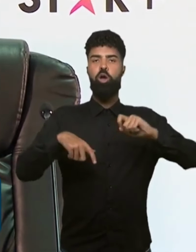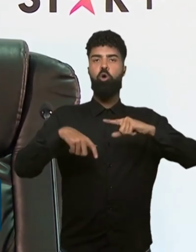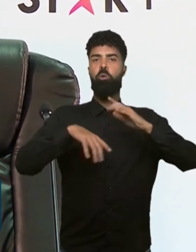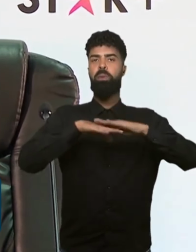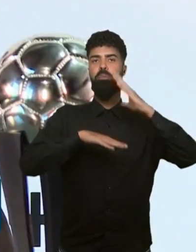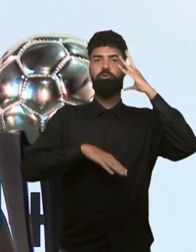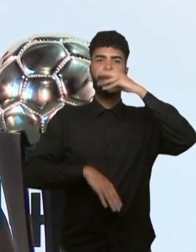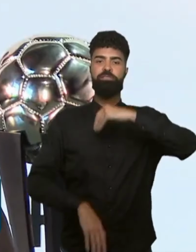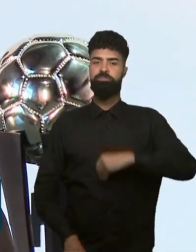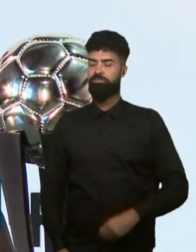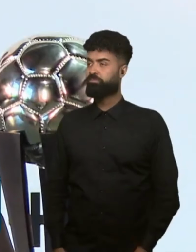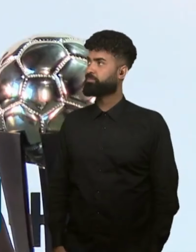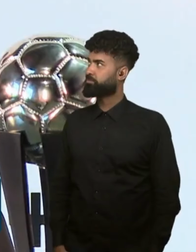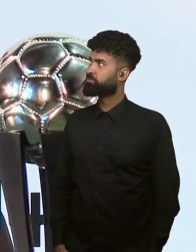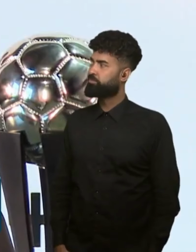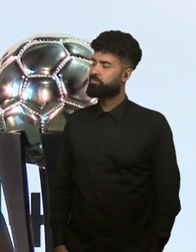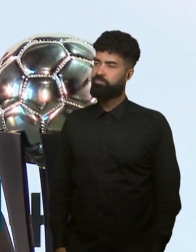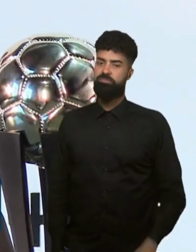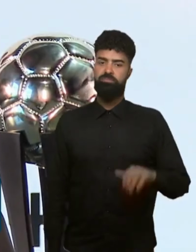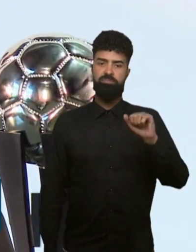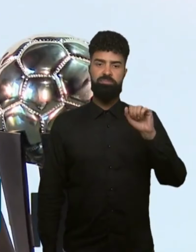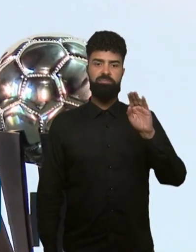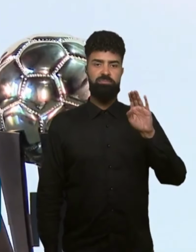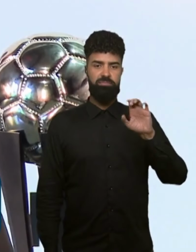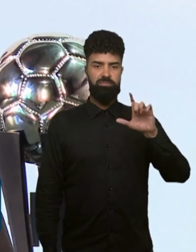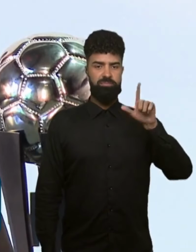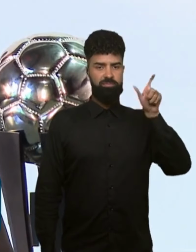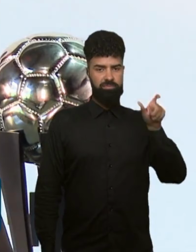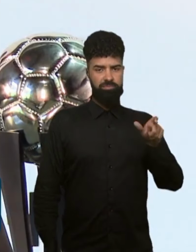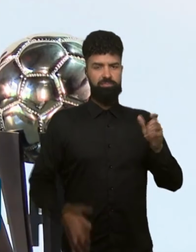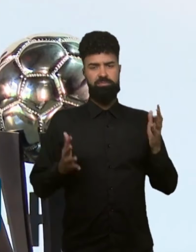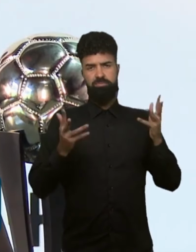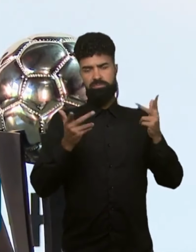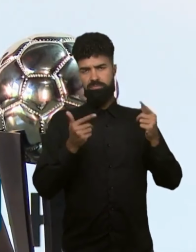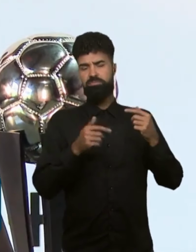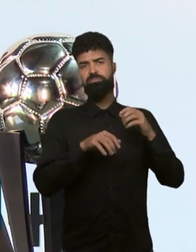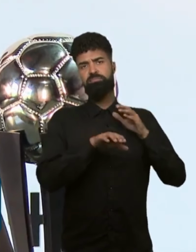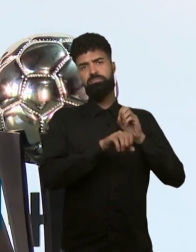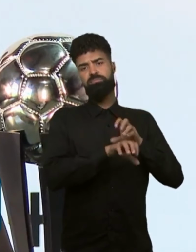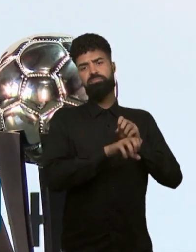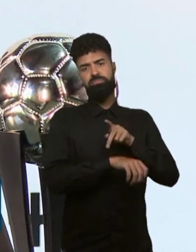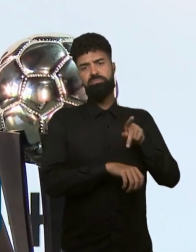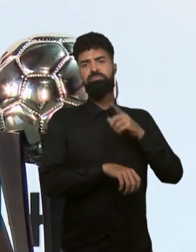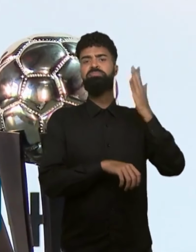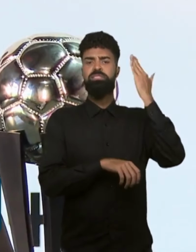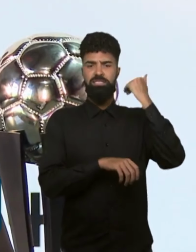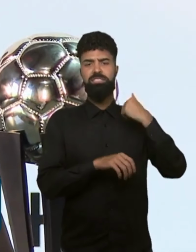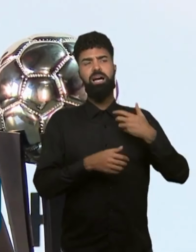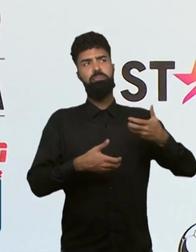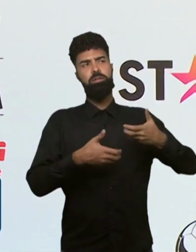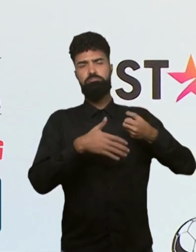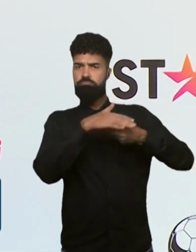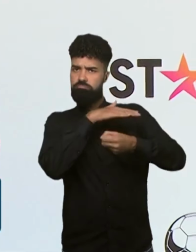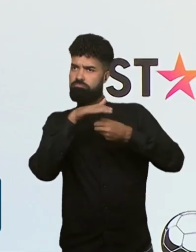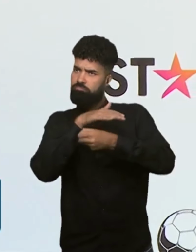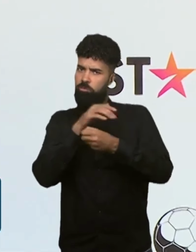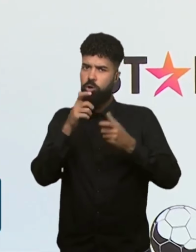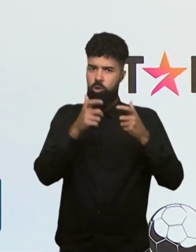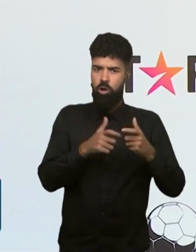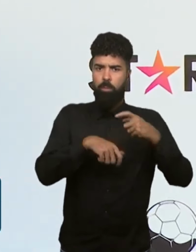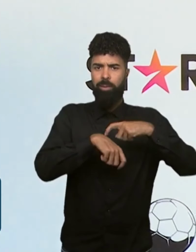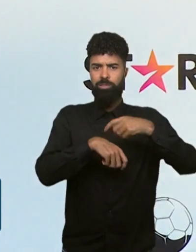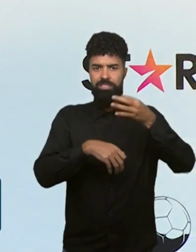bonito. O Abel é um excelente treinador. Ele sabe colocar os garotos na hora certa. E a bola de